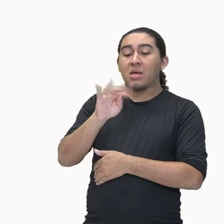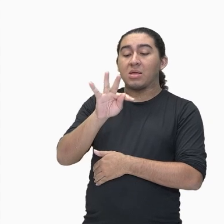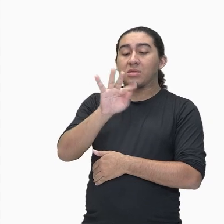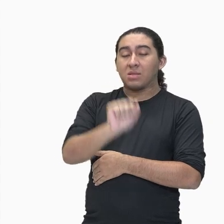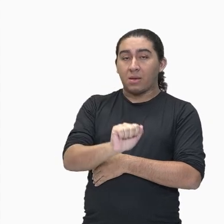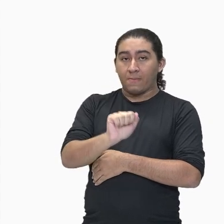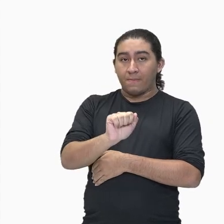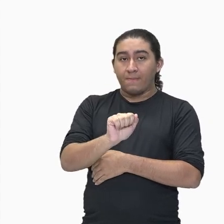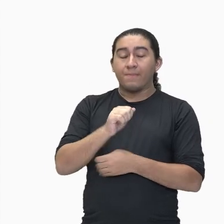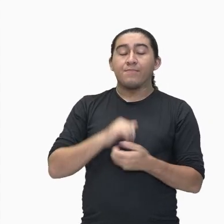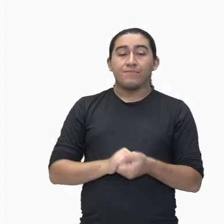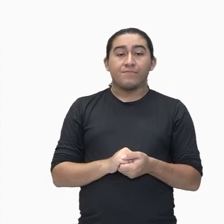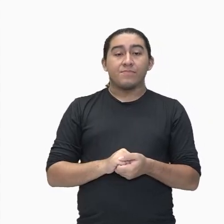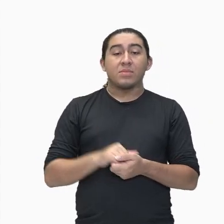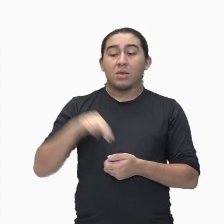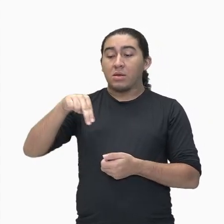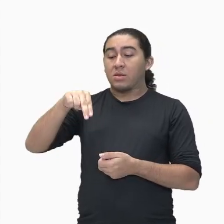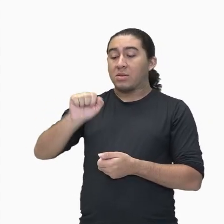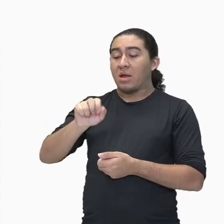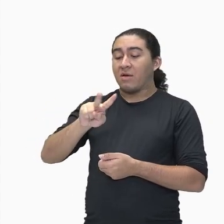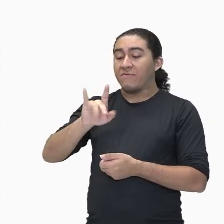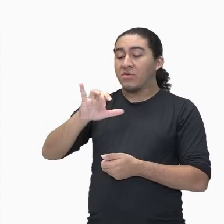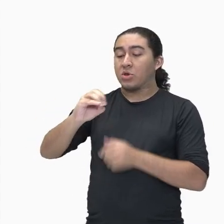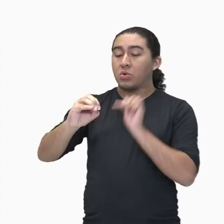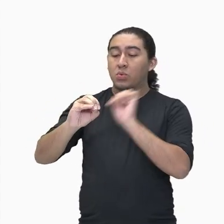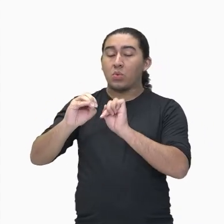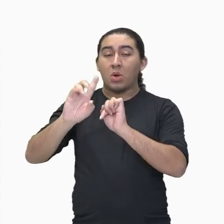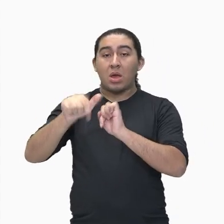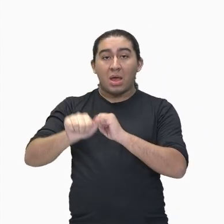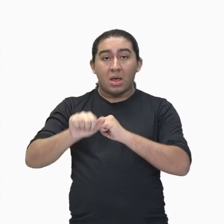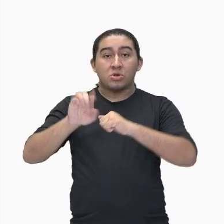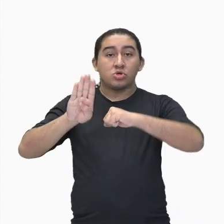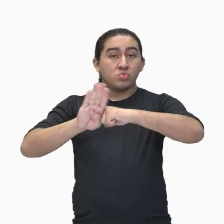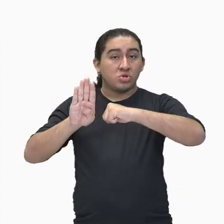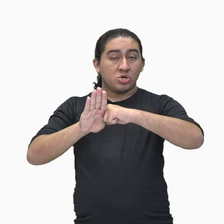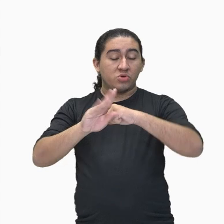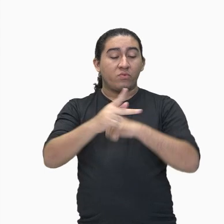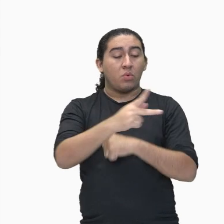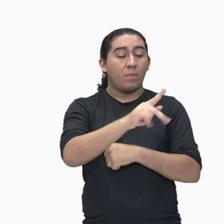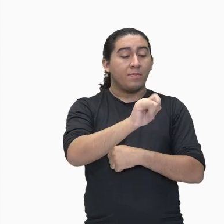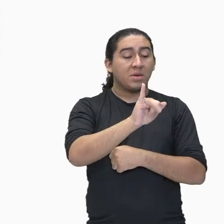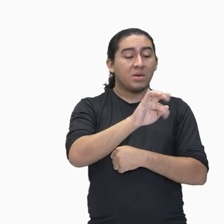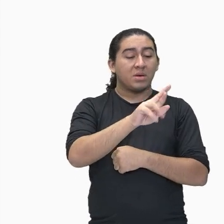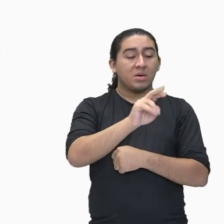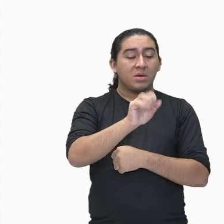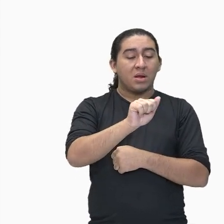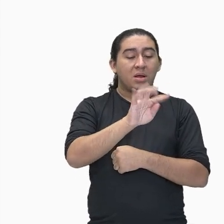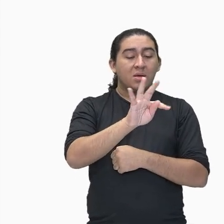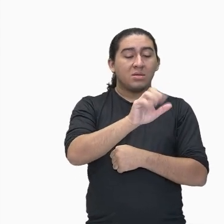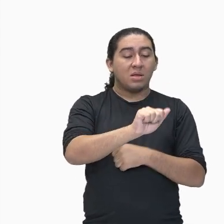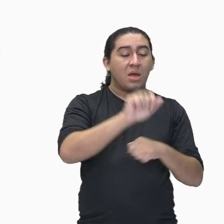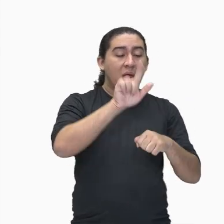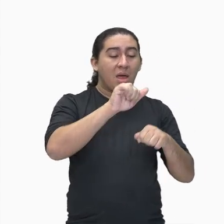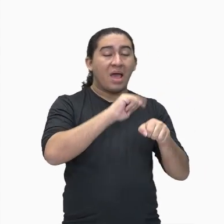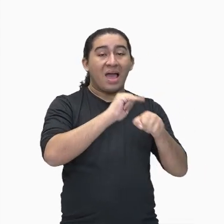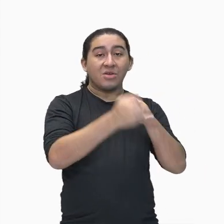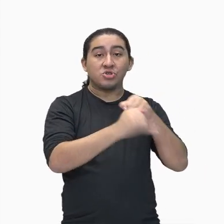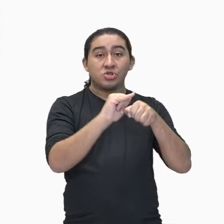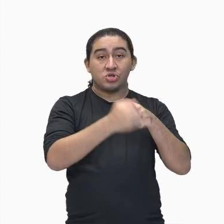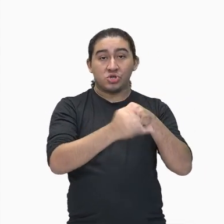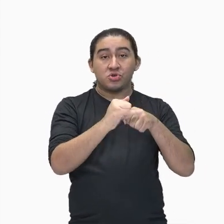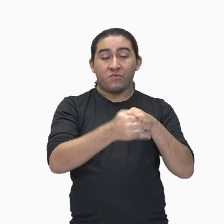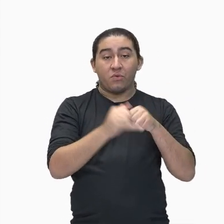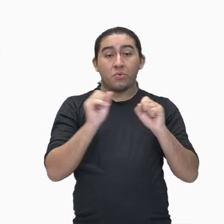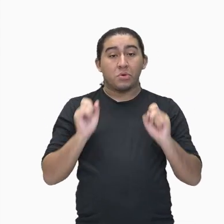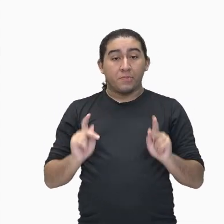substantivo, pirata está caracterizando o navio, né? Então, pirata é um adjetivo.